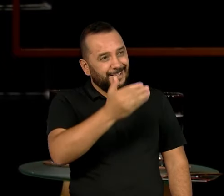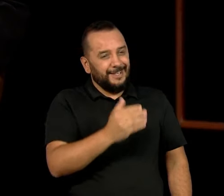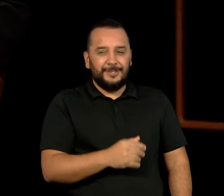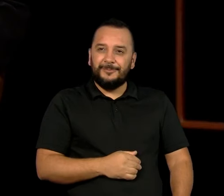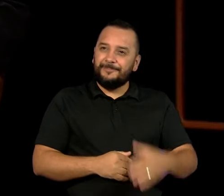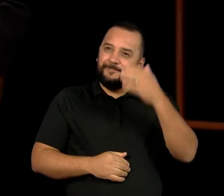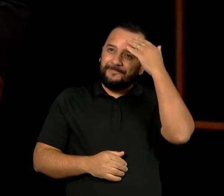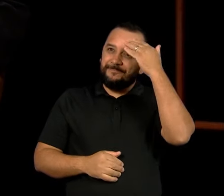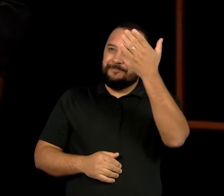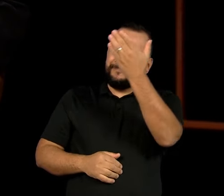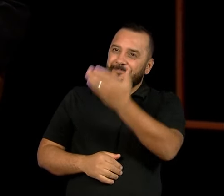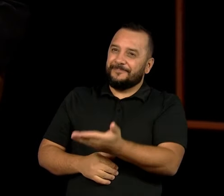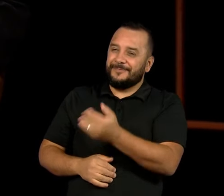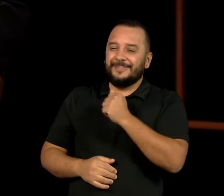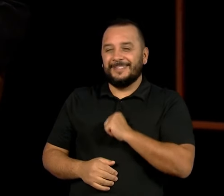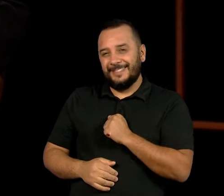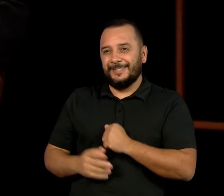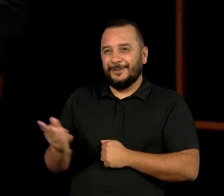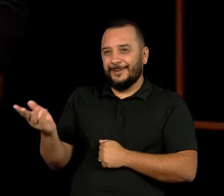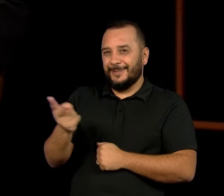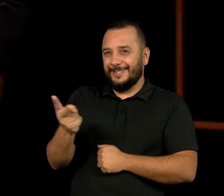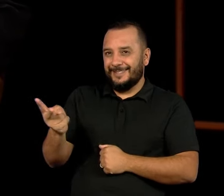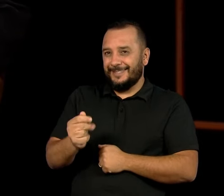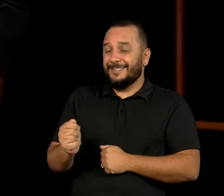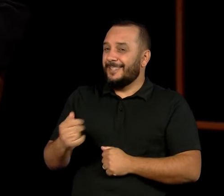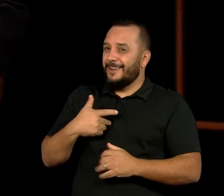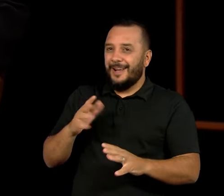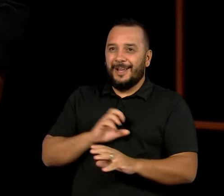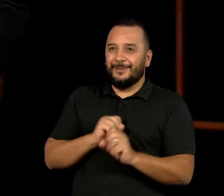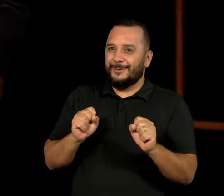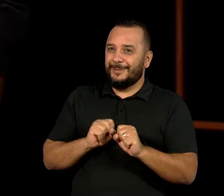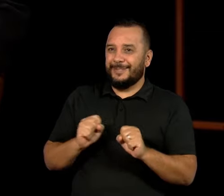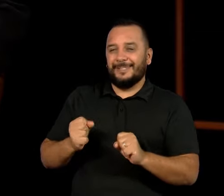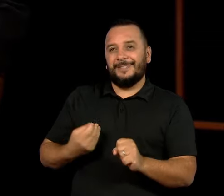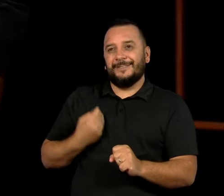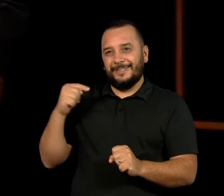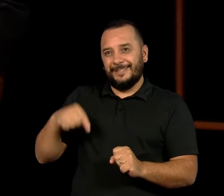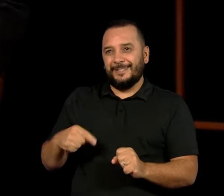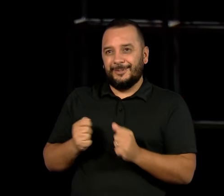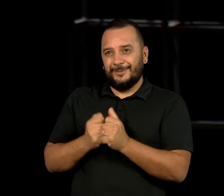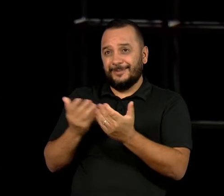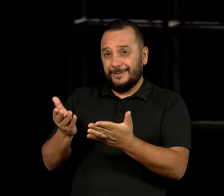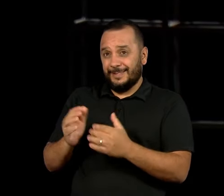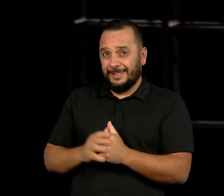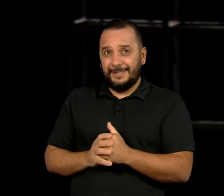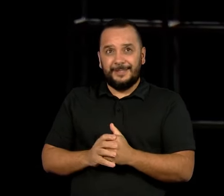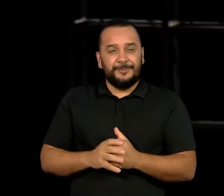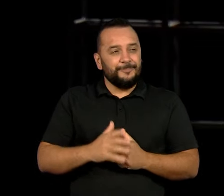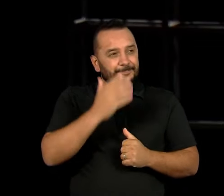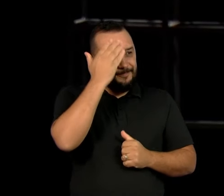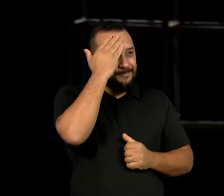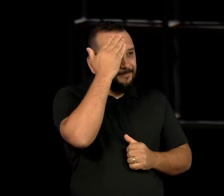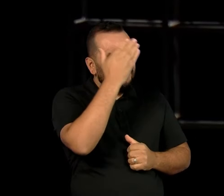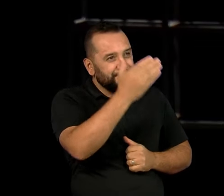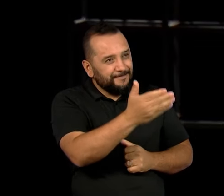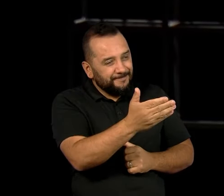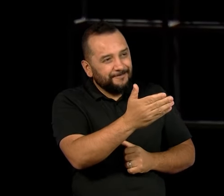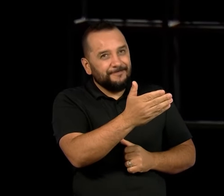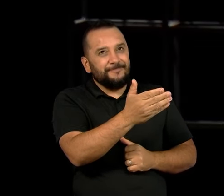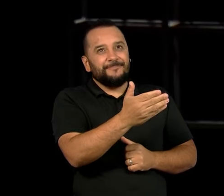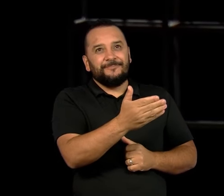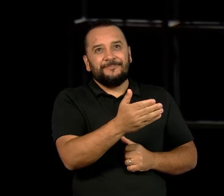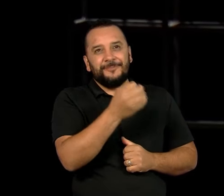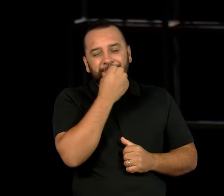obrigado a vocês, Atílio, Cris. Adorei estar aqui com vocês. Muito obrigado. Obrigada, viu, Tiago? Obrigada, foi